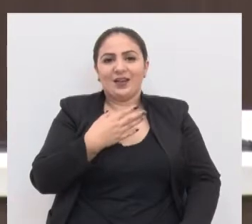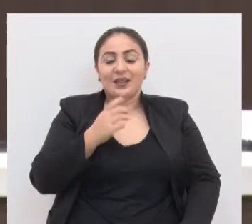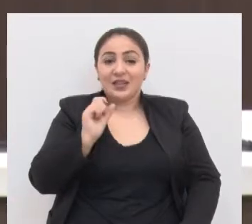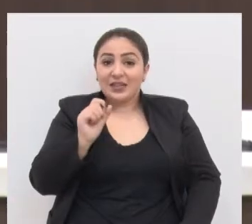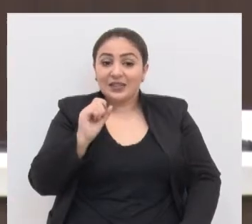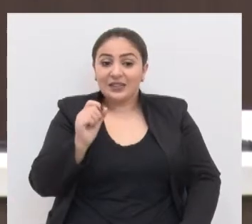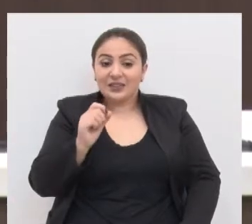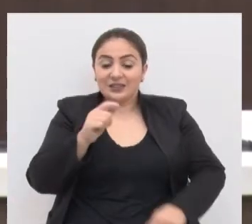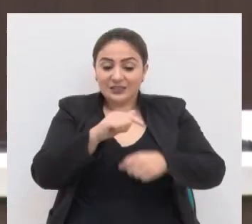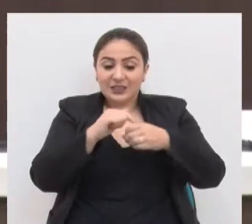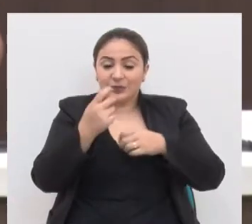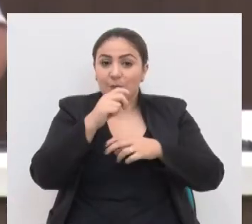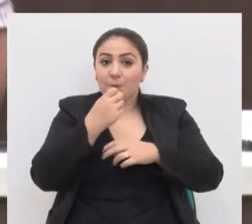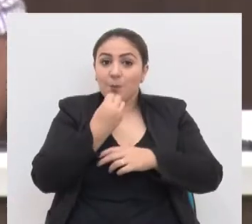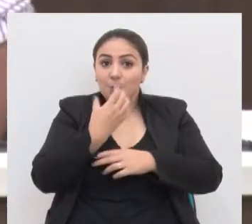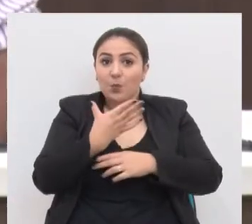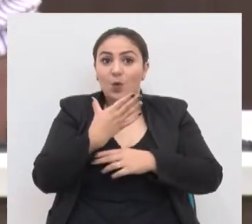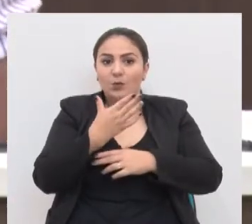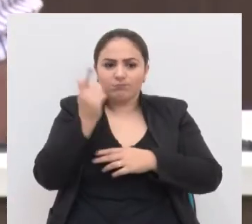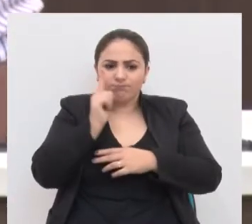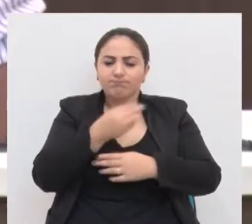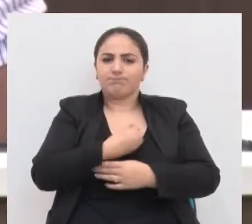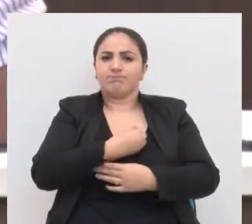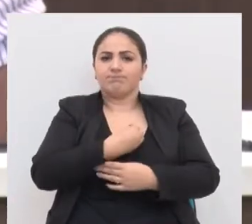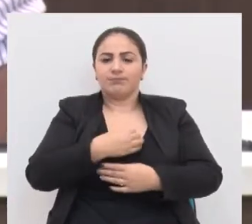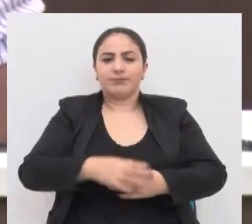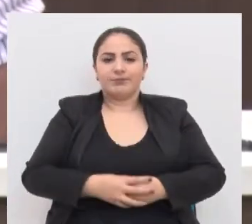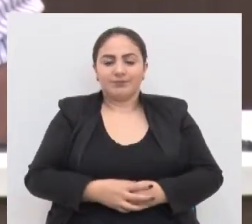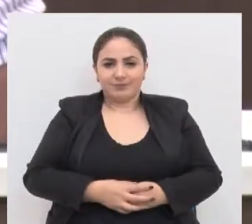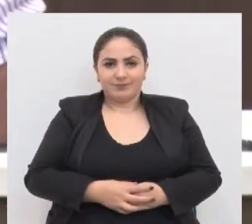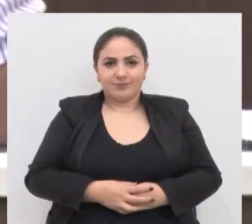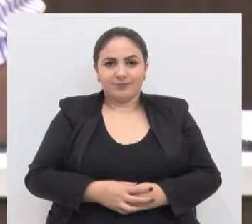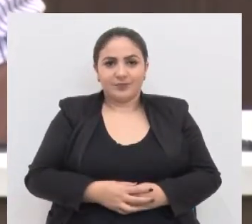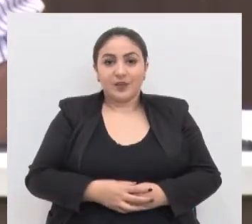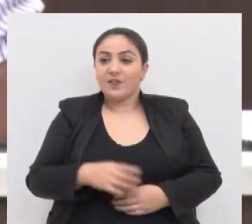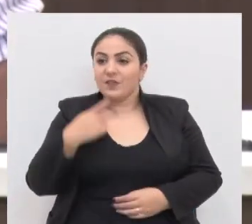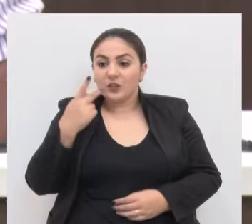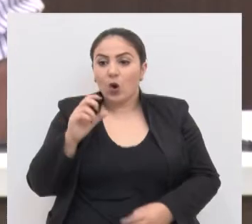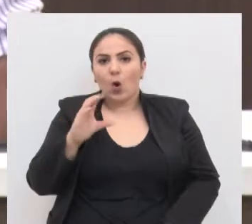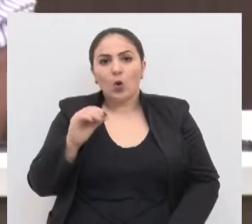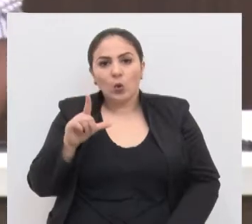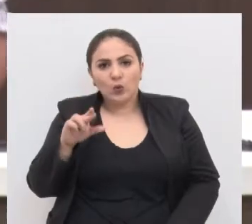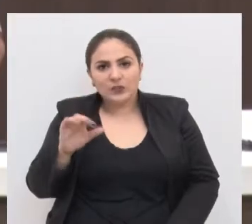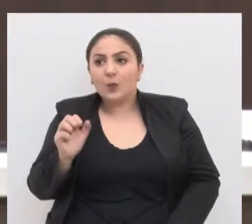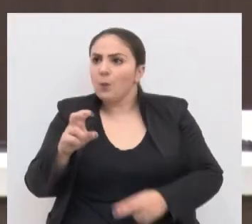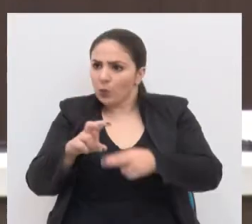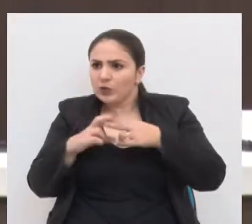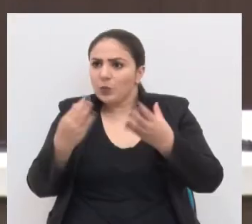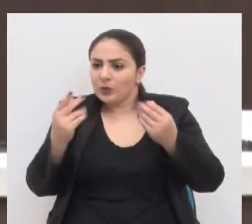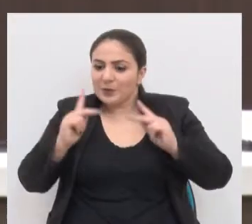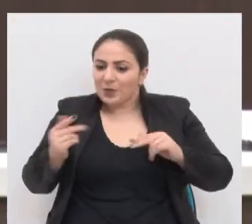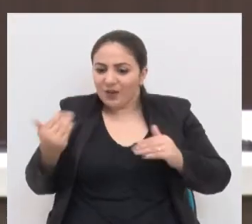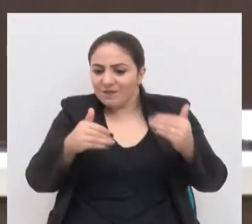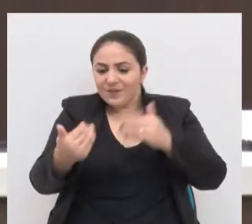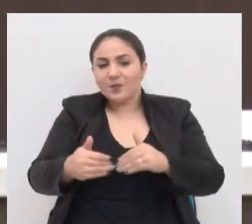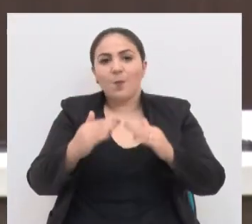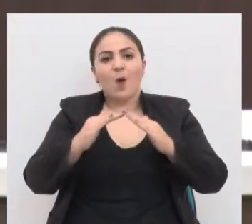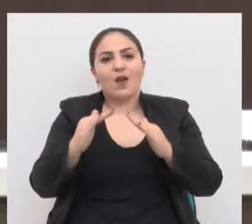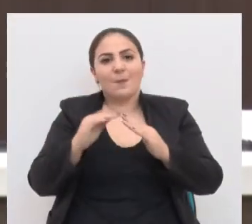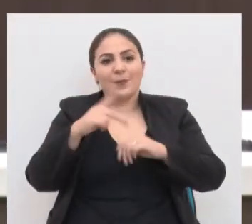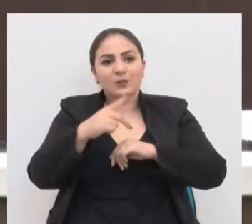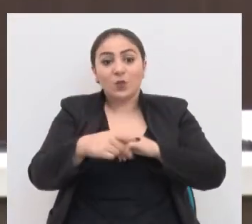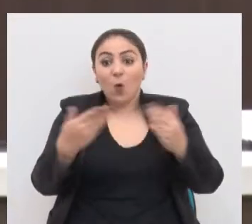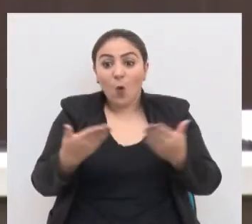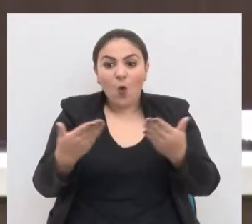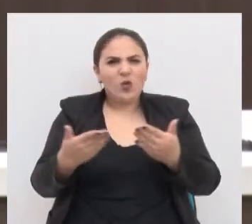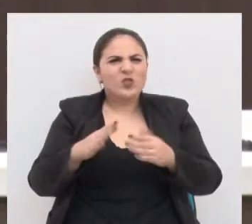uma cidade boa de se viver, Colucci. Por isso que todo mundo quer vir morar em Passo Fundo, que